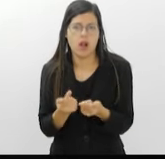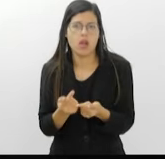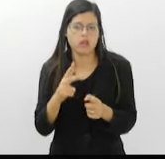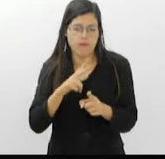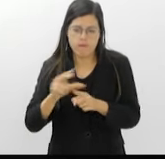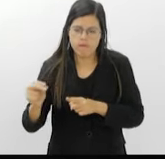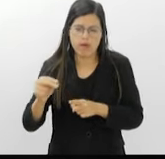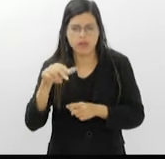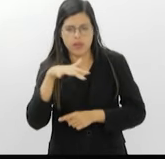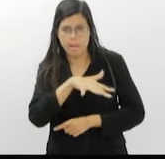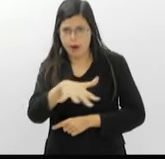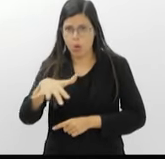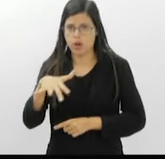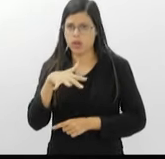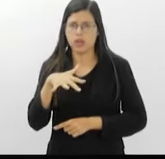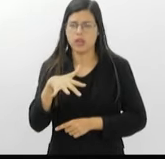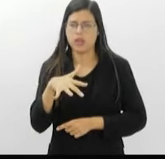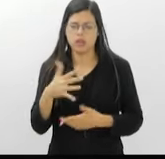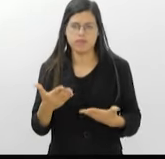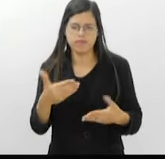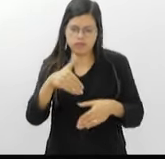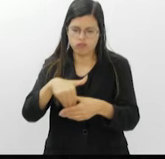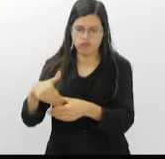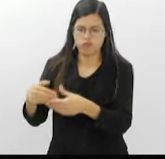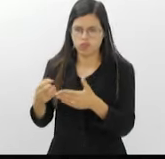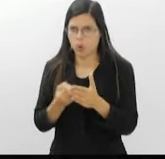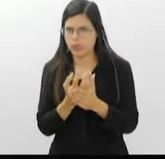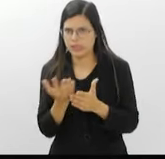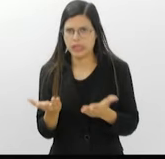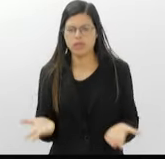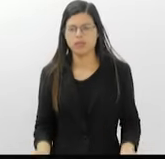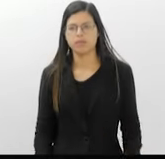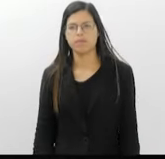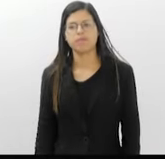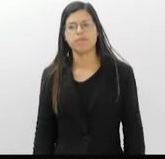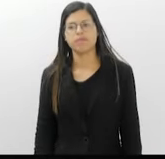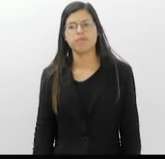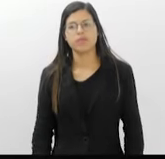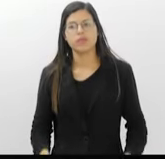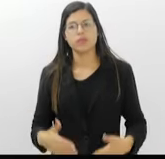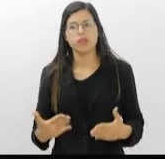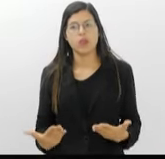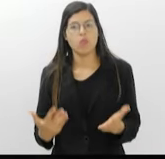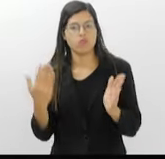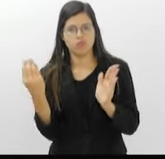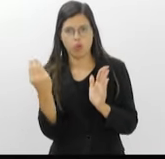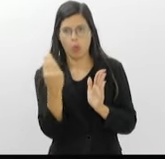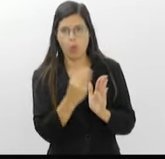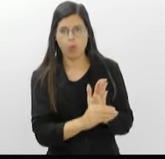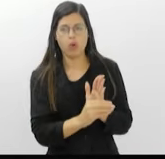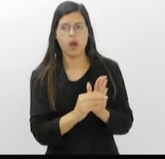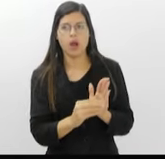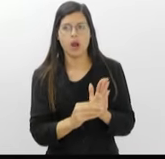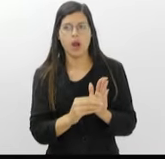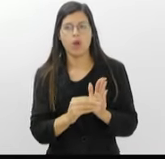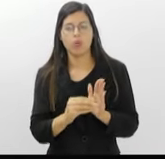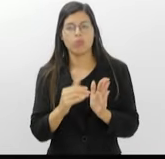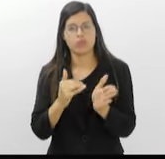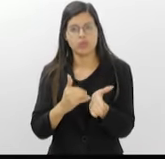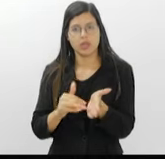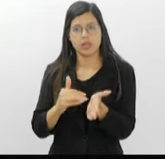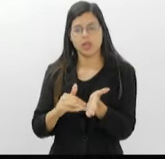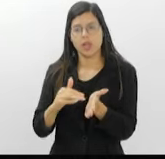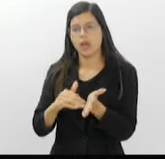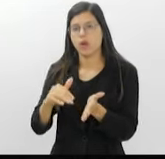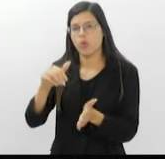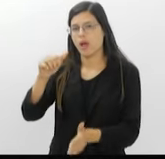minoria. Bom, e foi nomeado o secretário à época a mim,